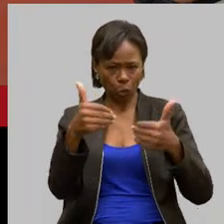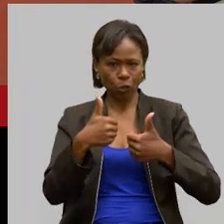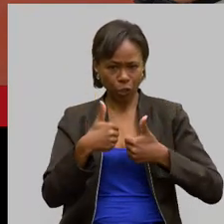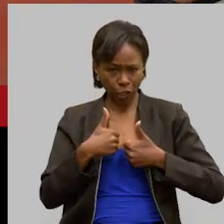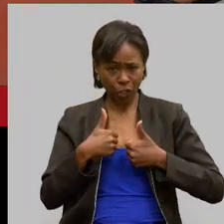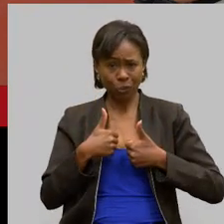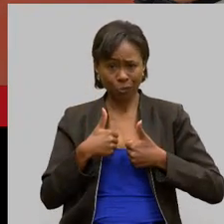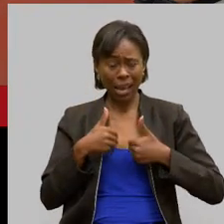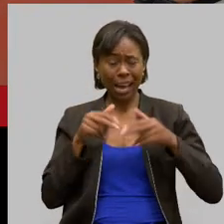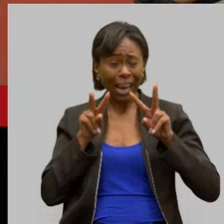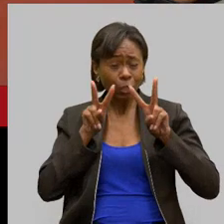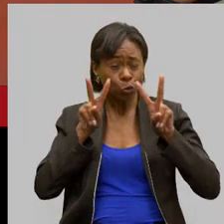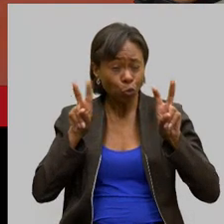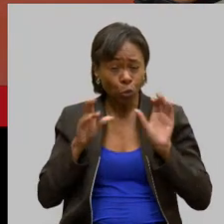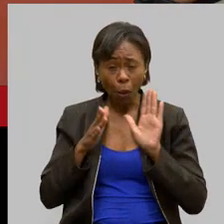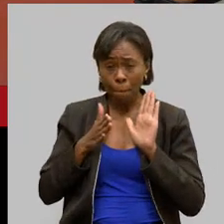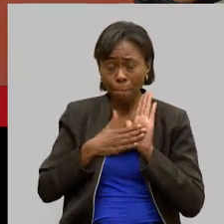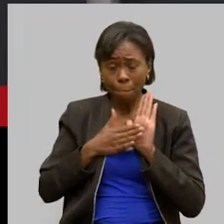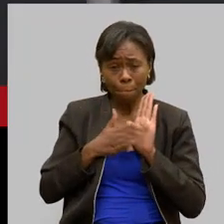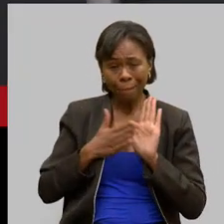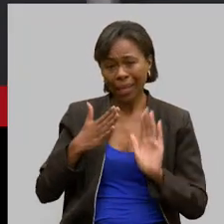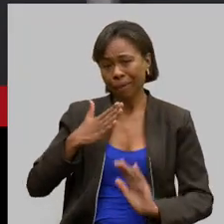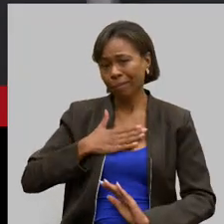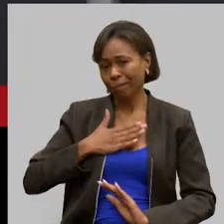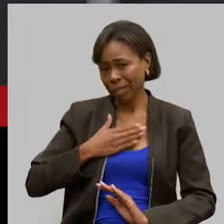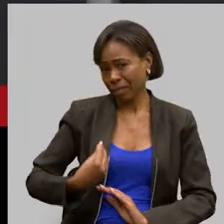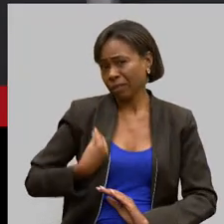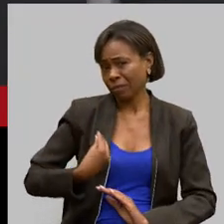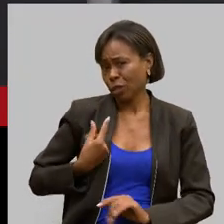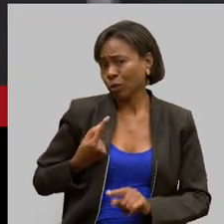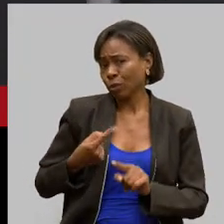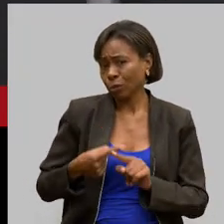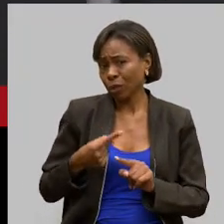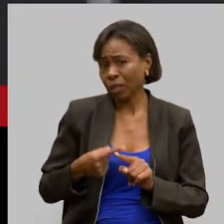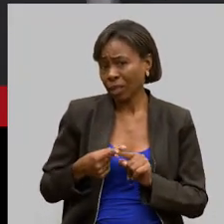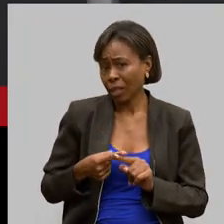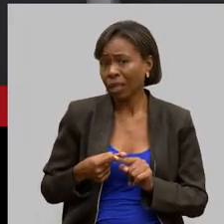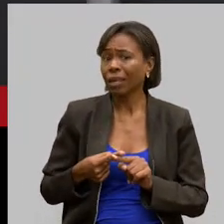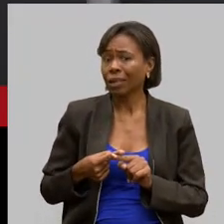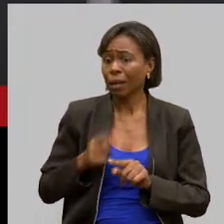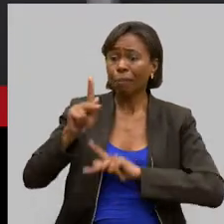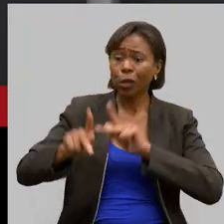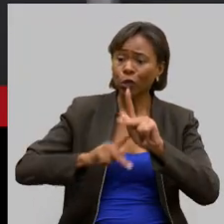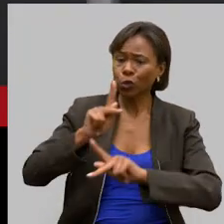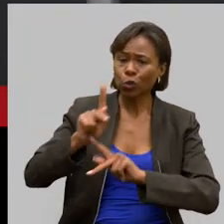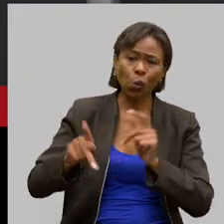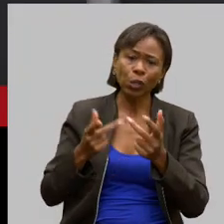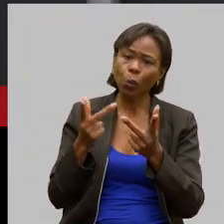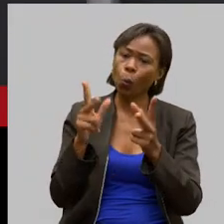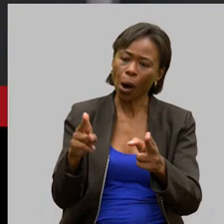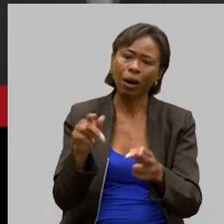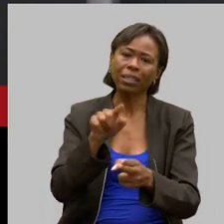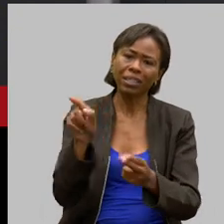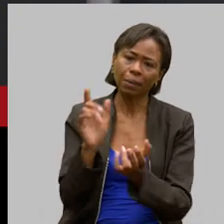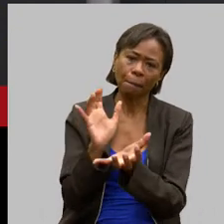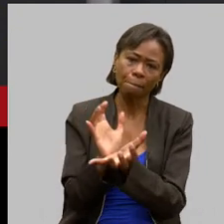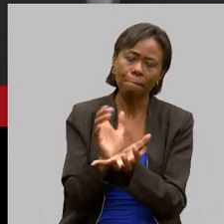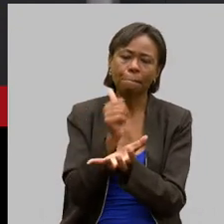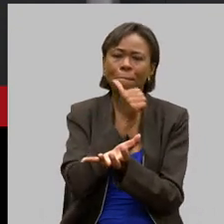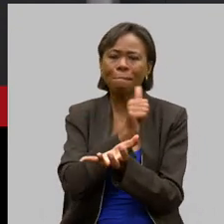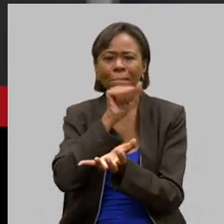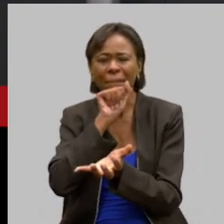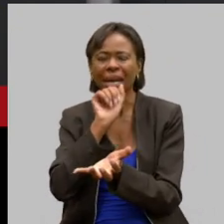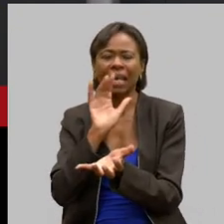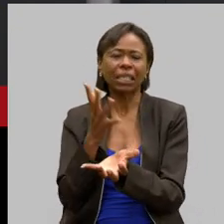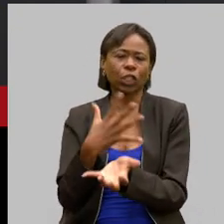da minha vida um propósito da minha vida foram pessoas como essas que estão aqui mães atípicas familiares atípicos